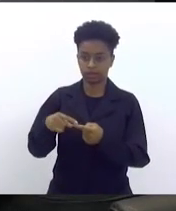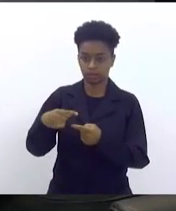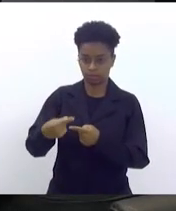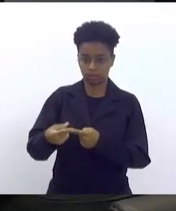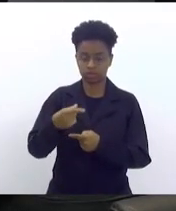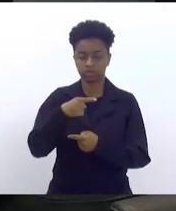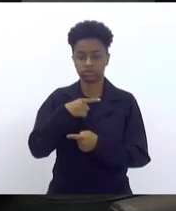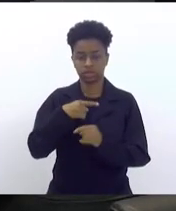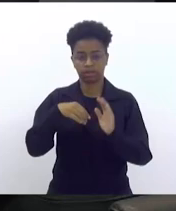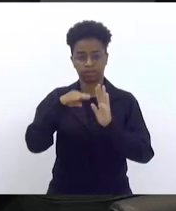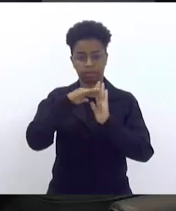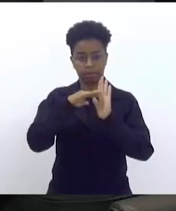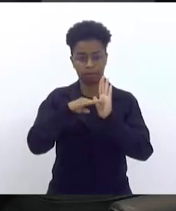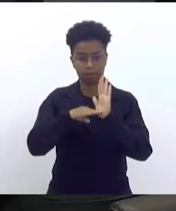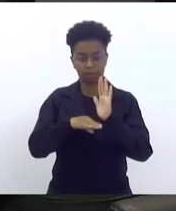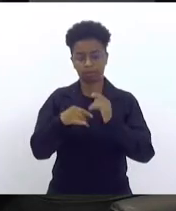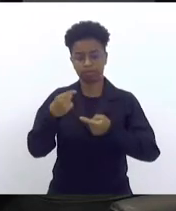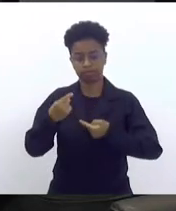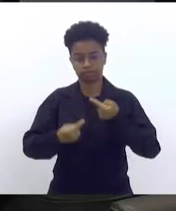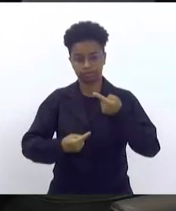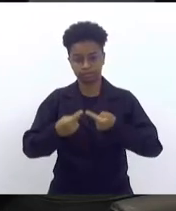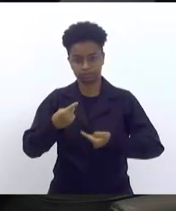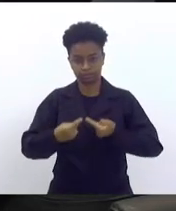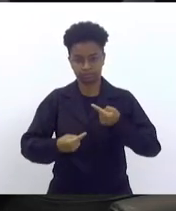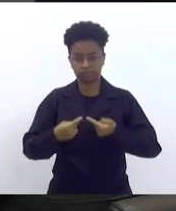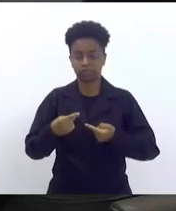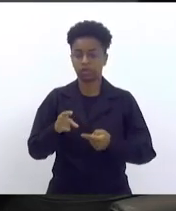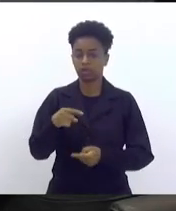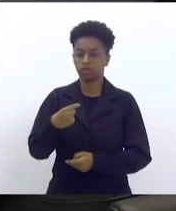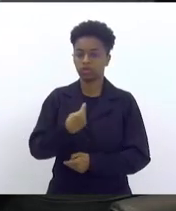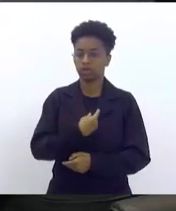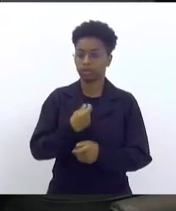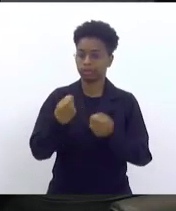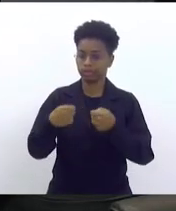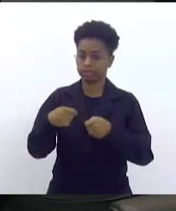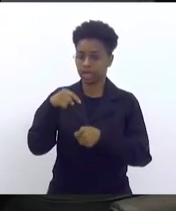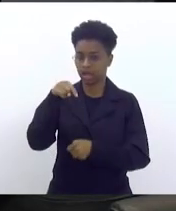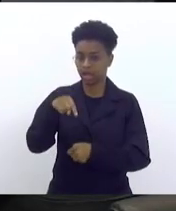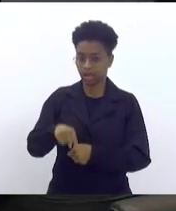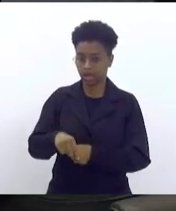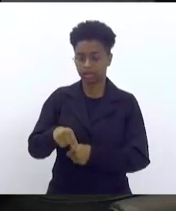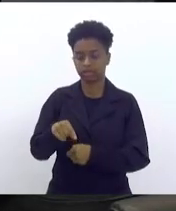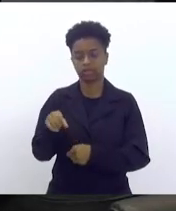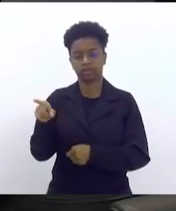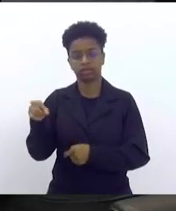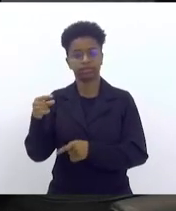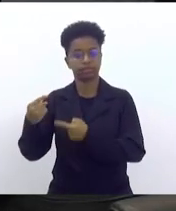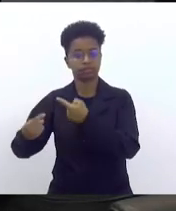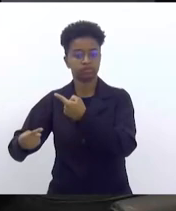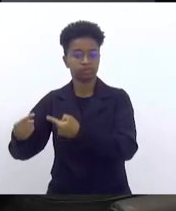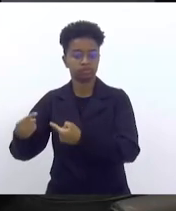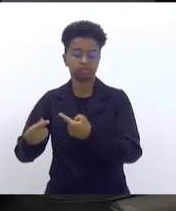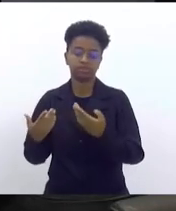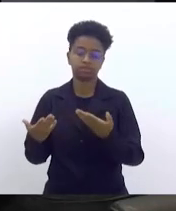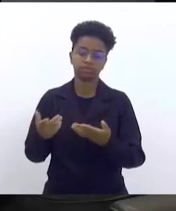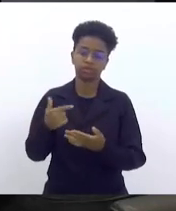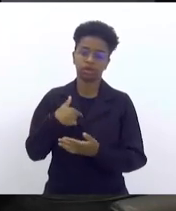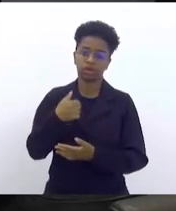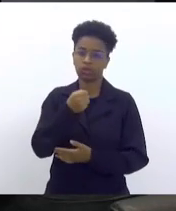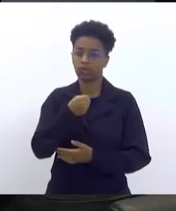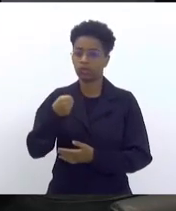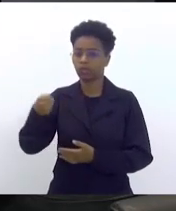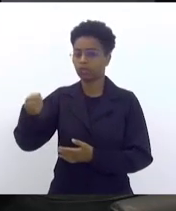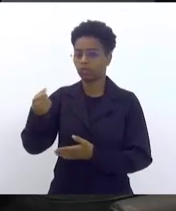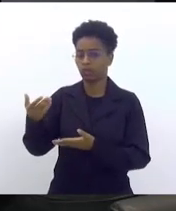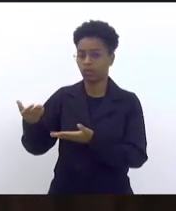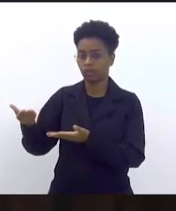deliberar vários assuntos importantes até que nós dependemos aqui no plenário dessas deliberações quero que passar a palavra para o